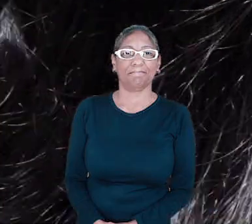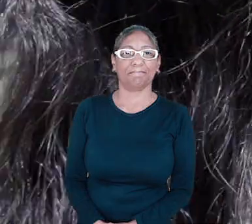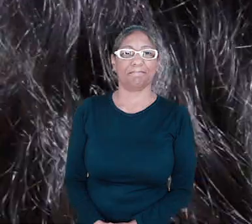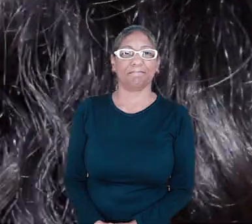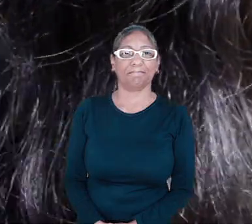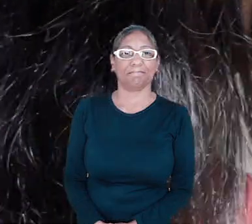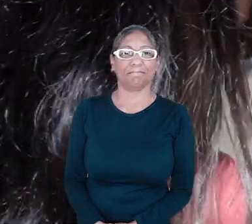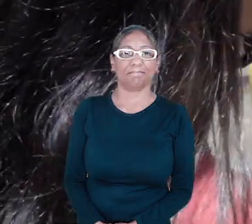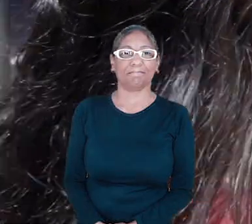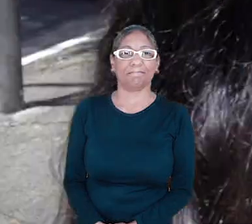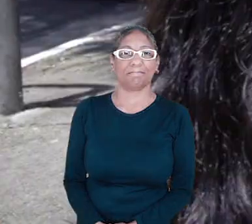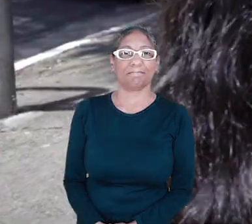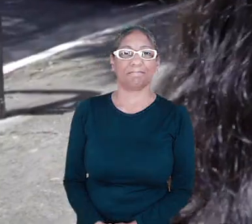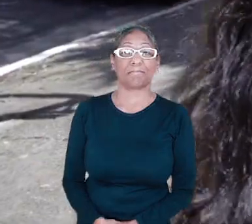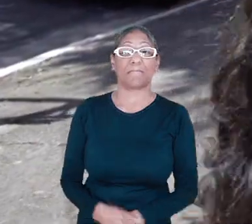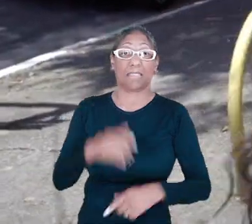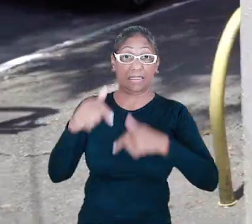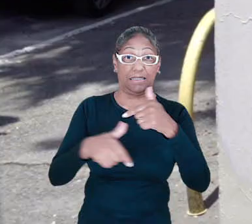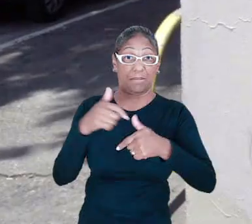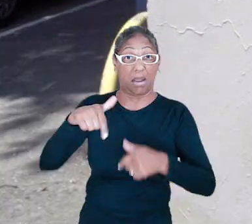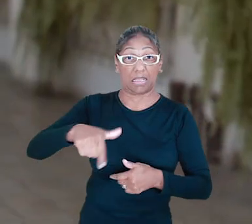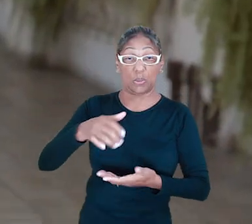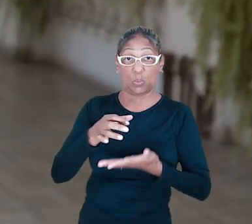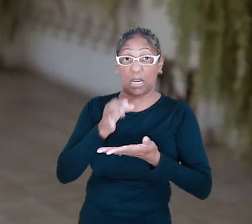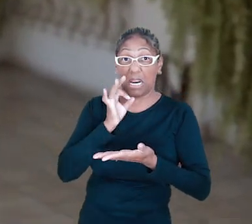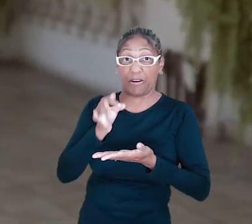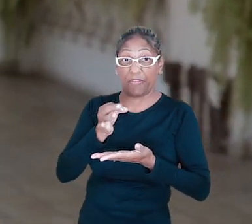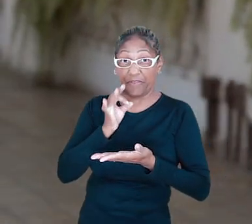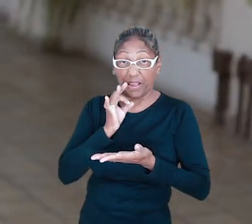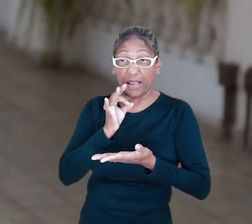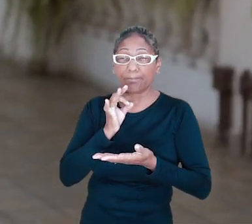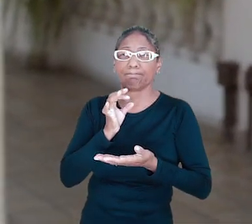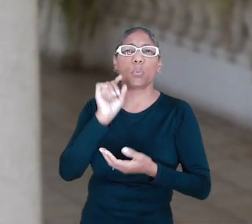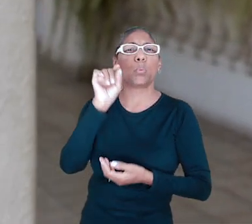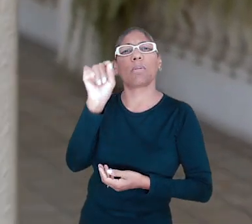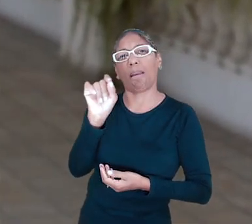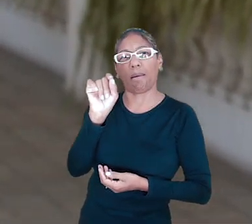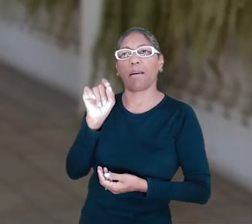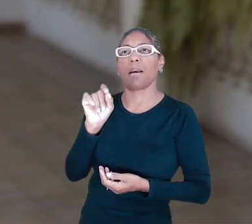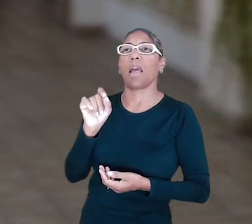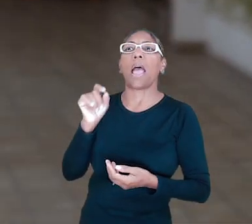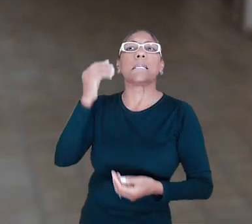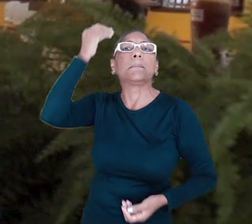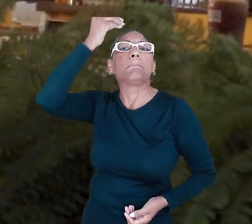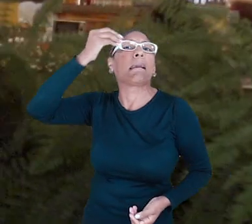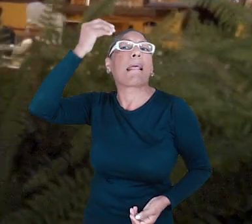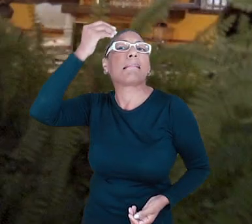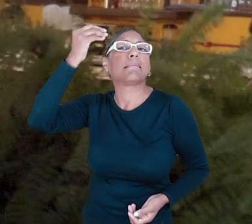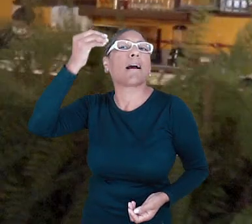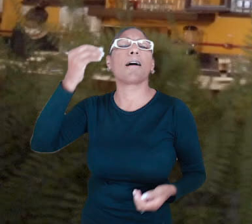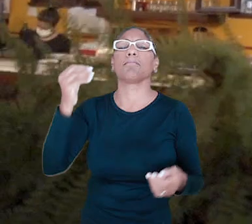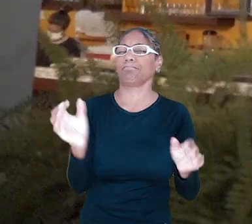placa escrito Café Colombiano. Para trabalhar aqui no café, não é O princípio não é você ter uma super experiência